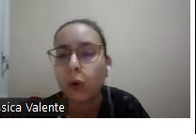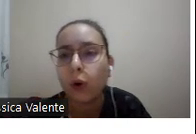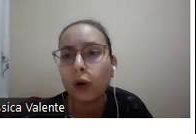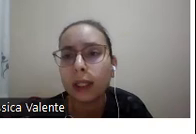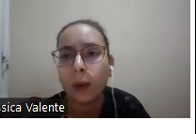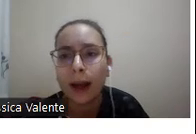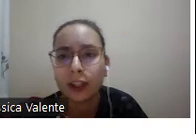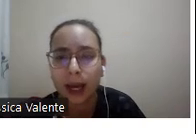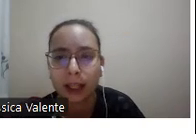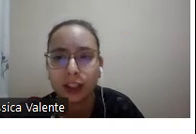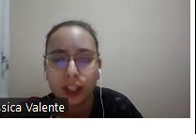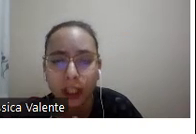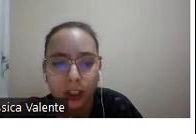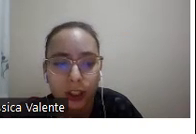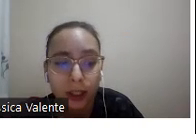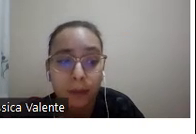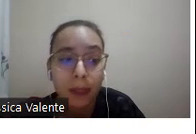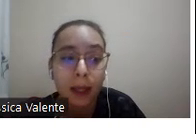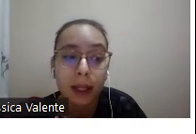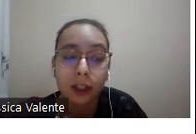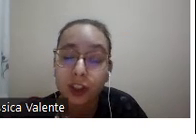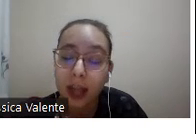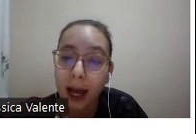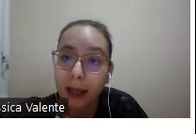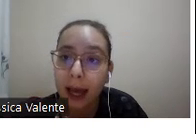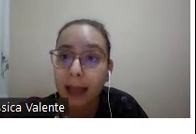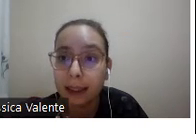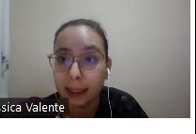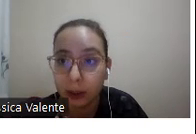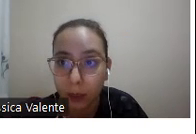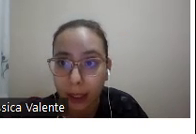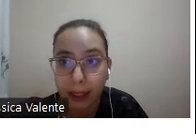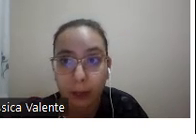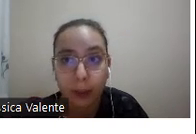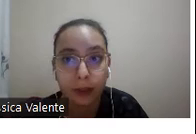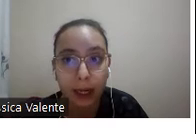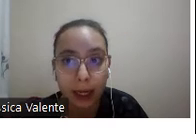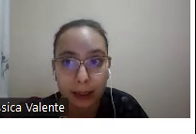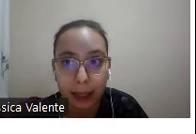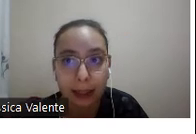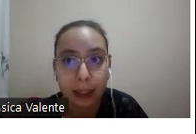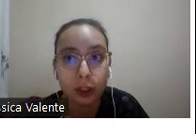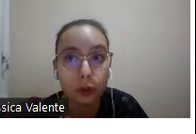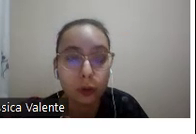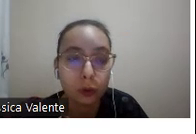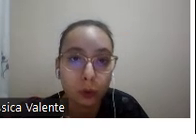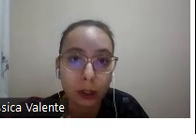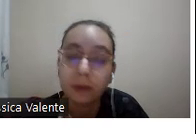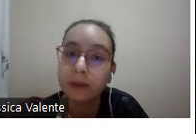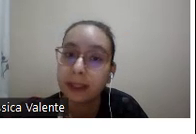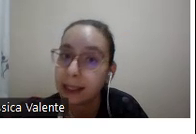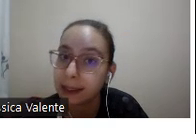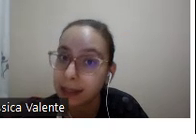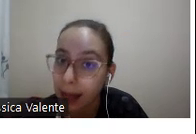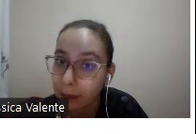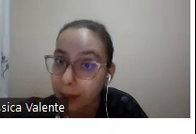sentimento, cor, linguagem artística. Já a língua, ela tem uma diferença, ela tem estrutura.